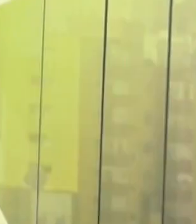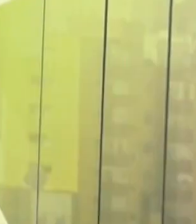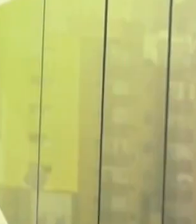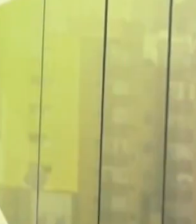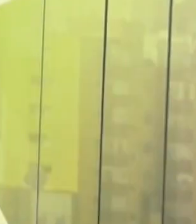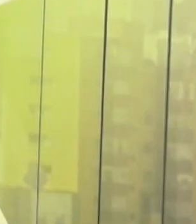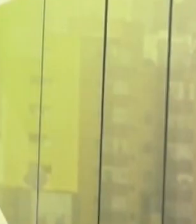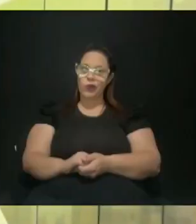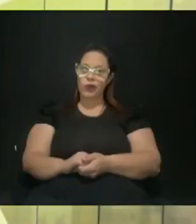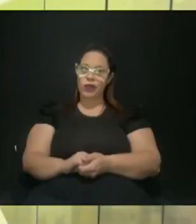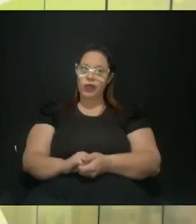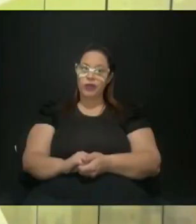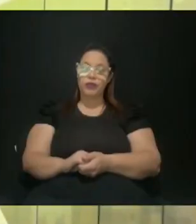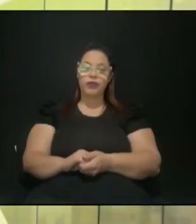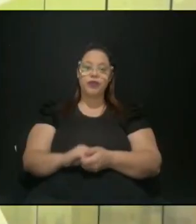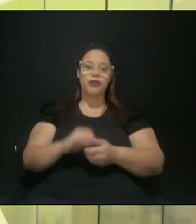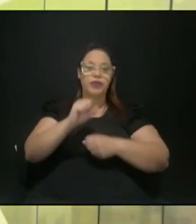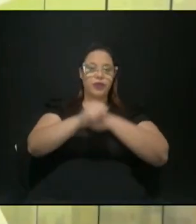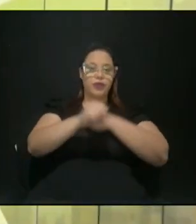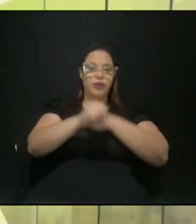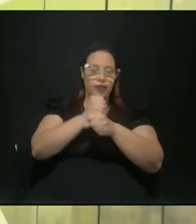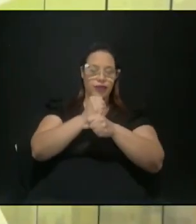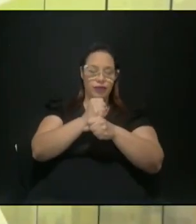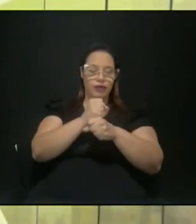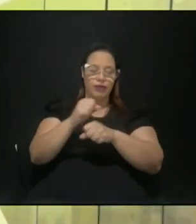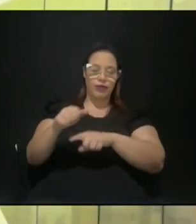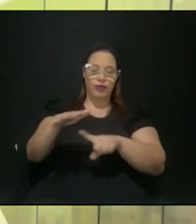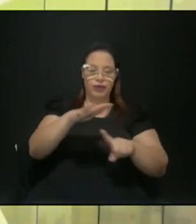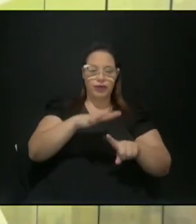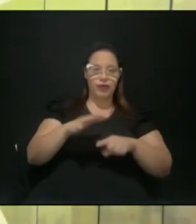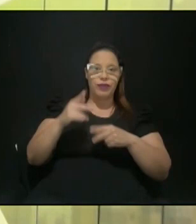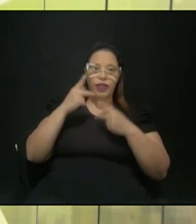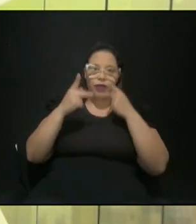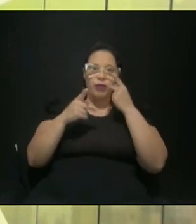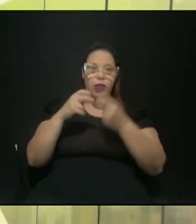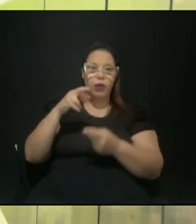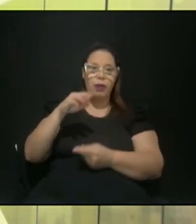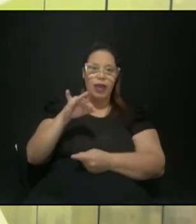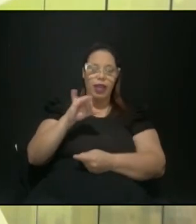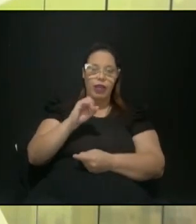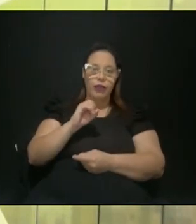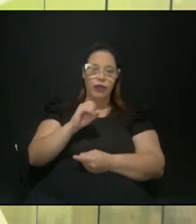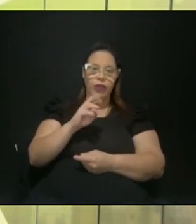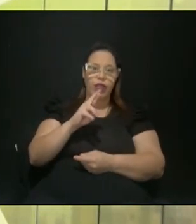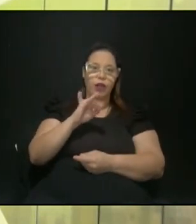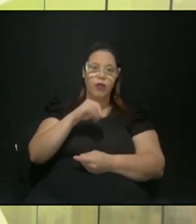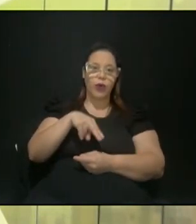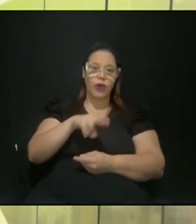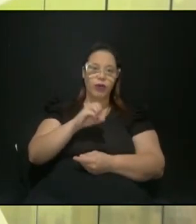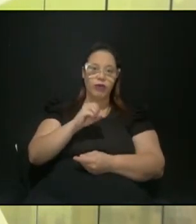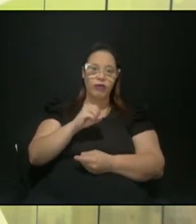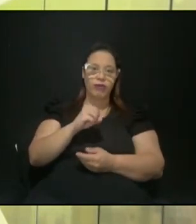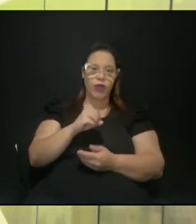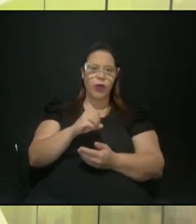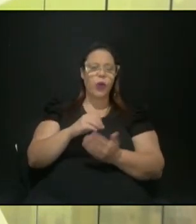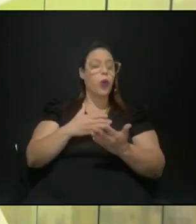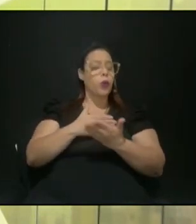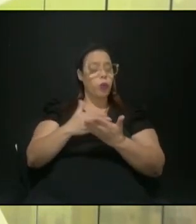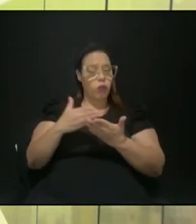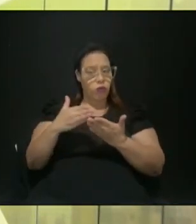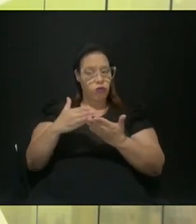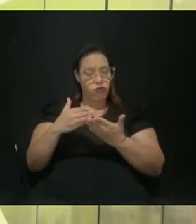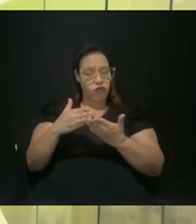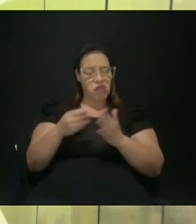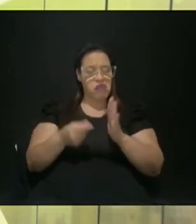E no Giro Ambiental desta semana a gente vai falar sobre o mercado de carbono, esse mercado tão promissor economicamente